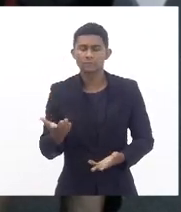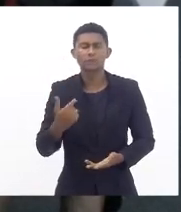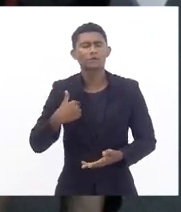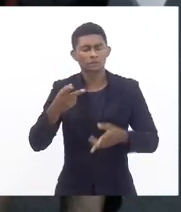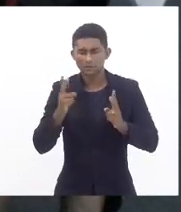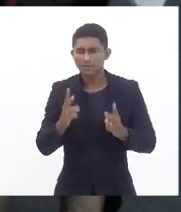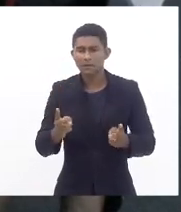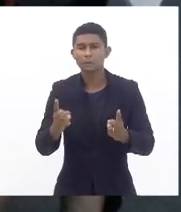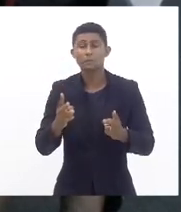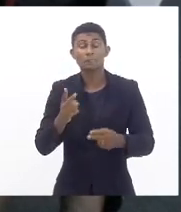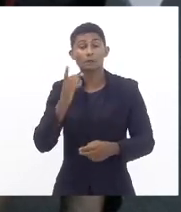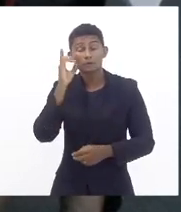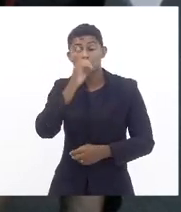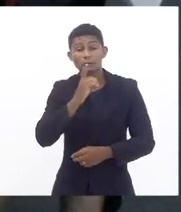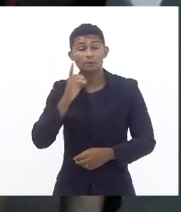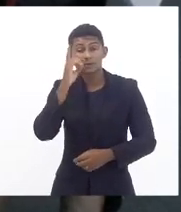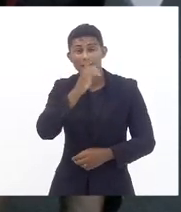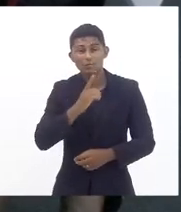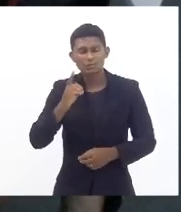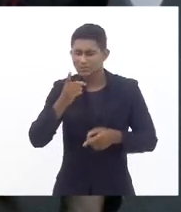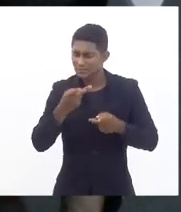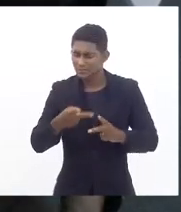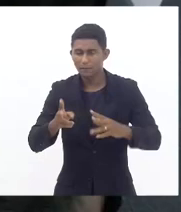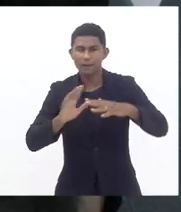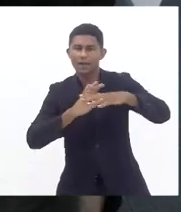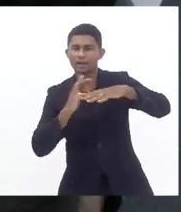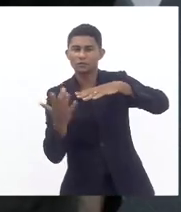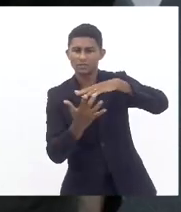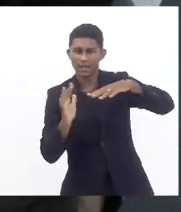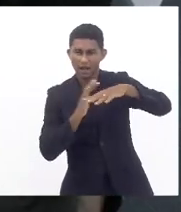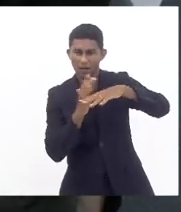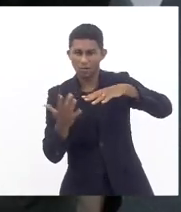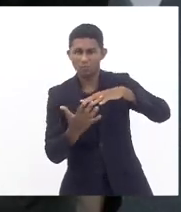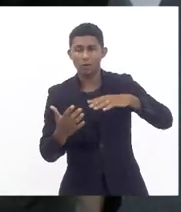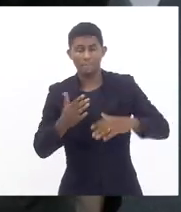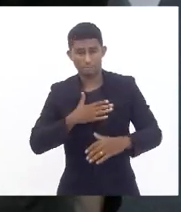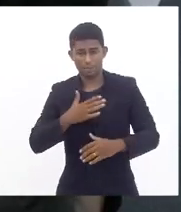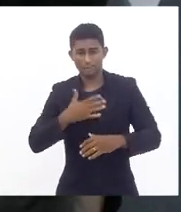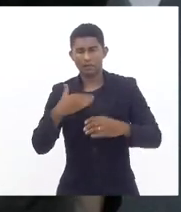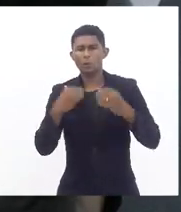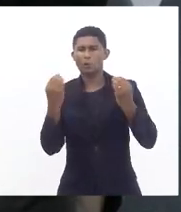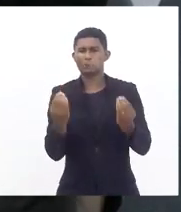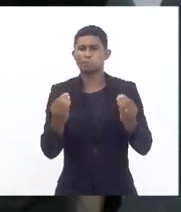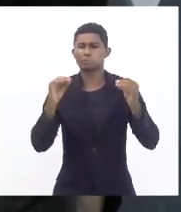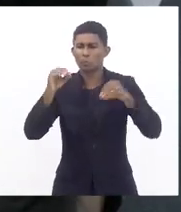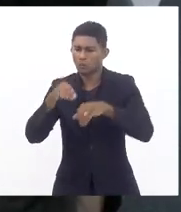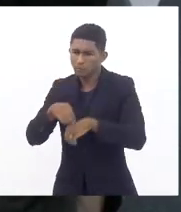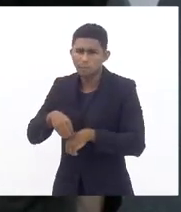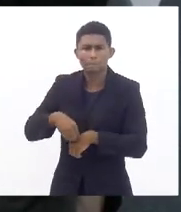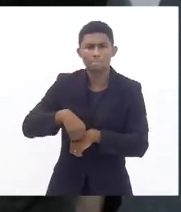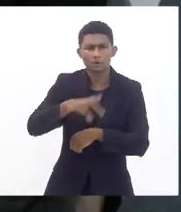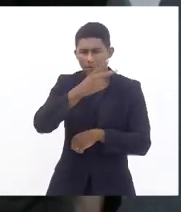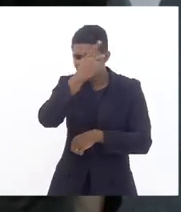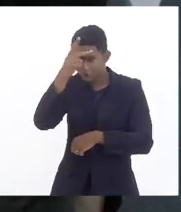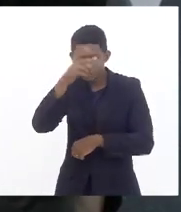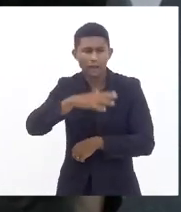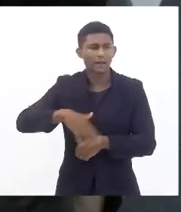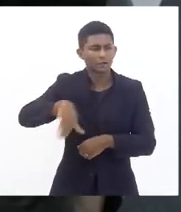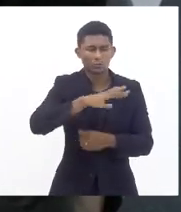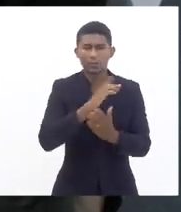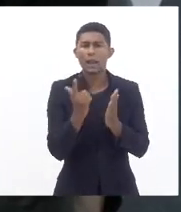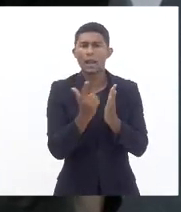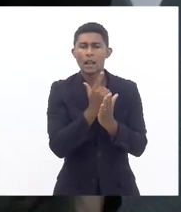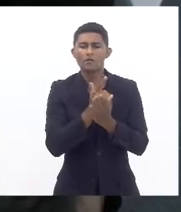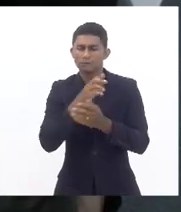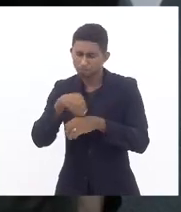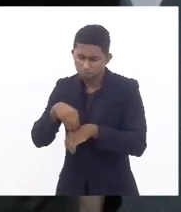todo domingo nas redes sociais, já há muito tempo, eu faço uma recomendação de leitura para as pessoas, né? Comento um livro qualquer, enfim. E a Rejane ontem